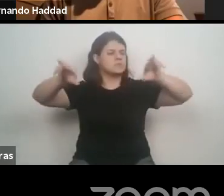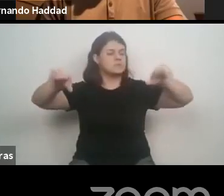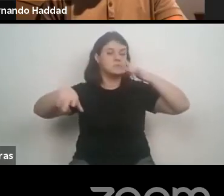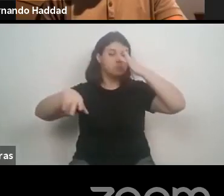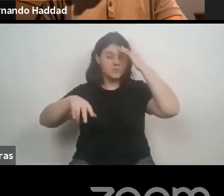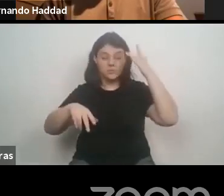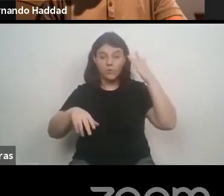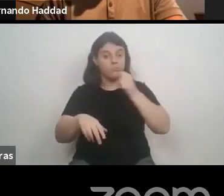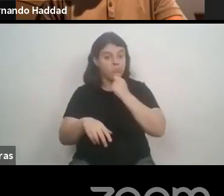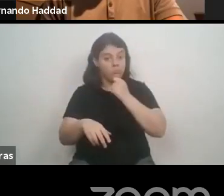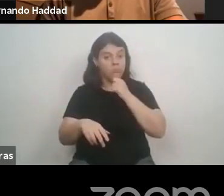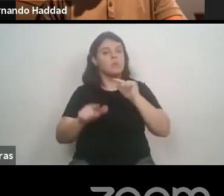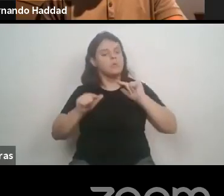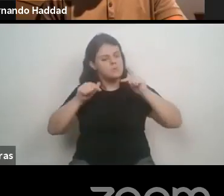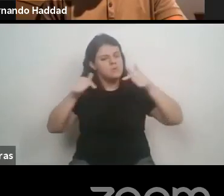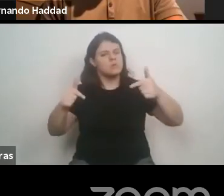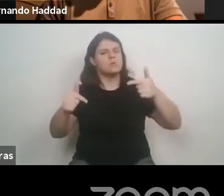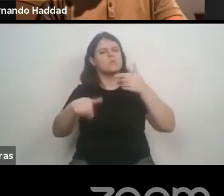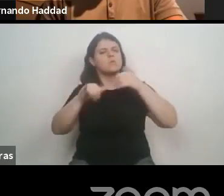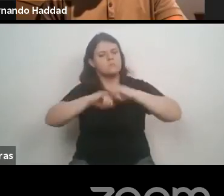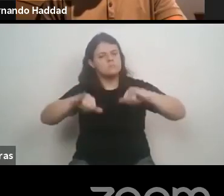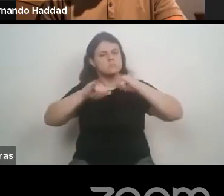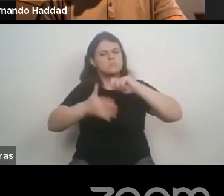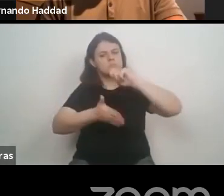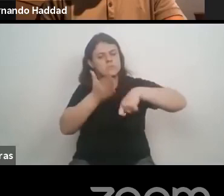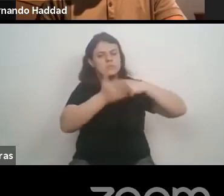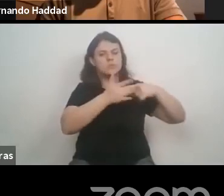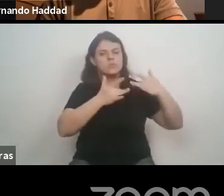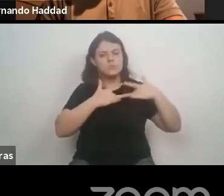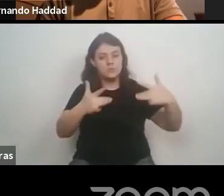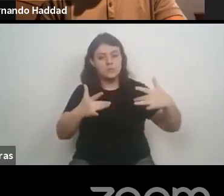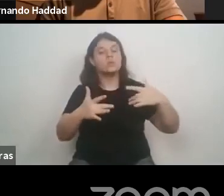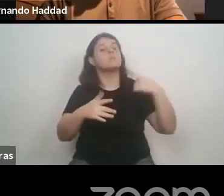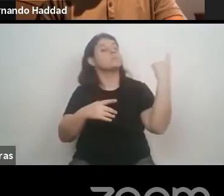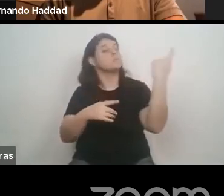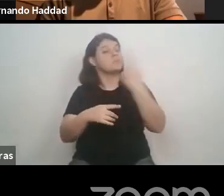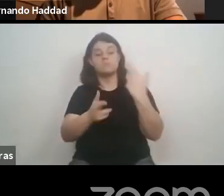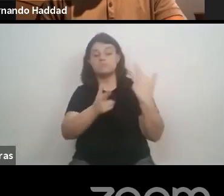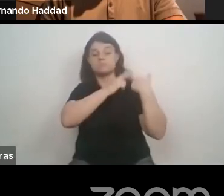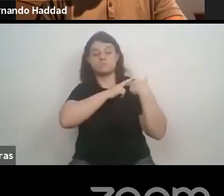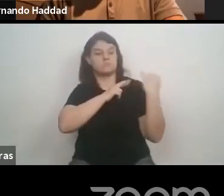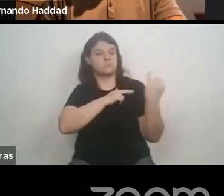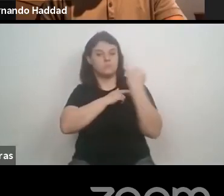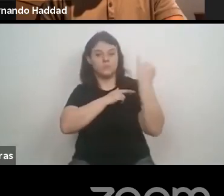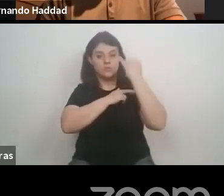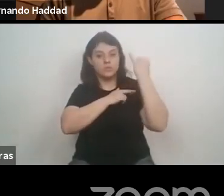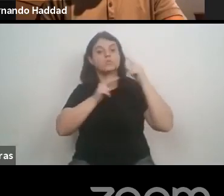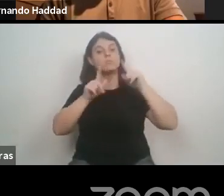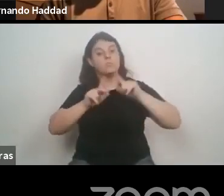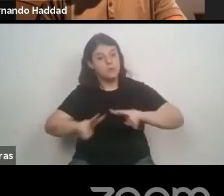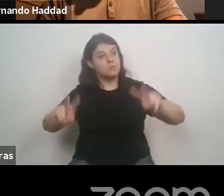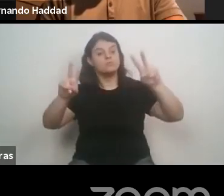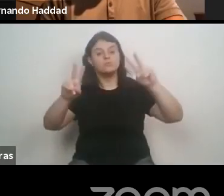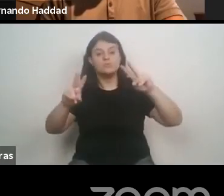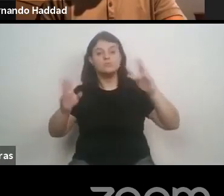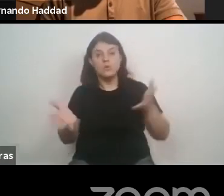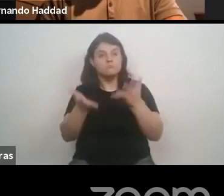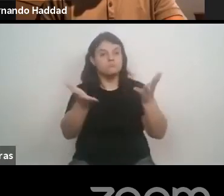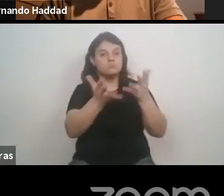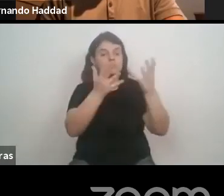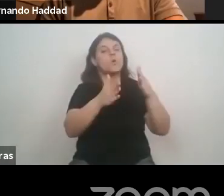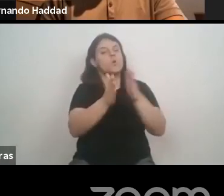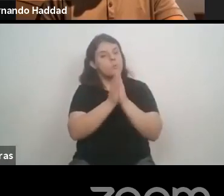fez isso, se engajar nas campanhas de assinatura solidária, né? A gente tem um papel importante para manter, na verdade, esse jornalismo vivo. Então, por favor,